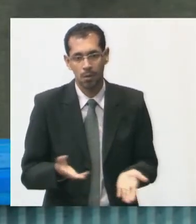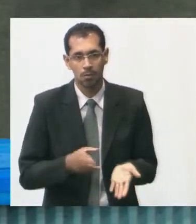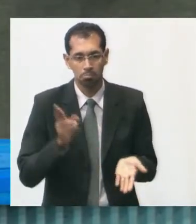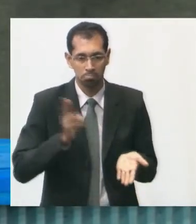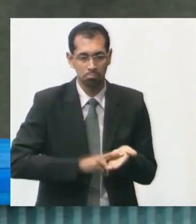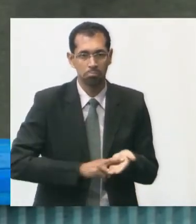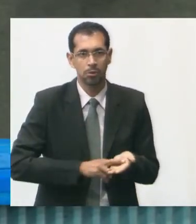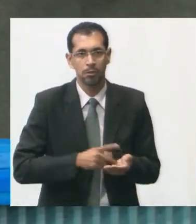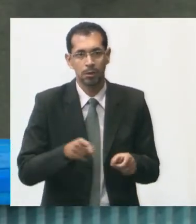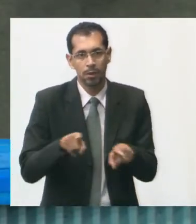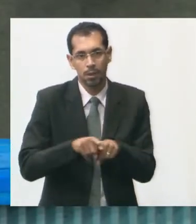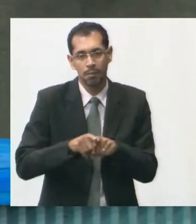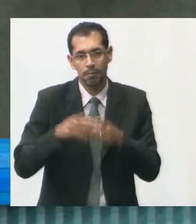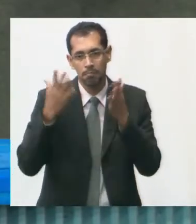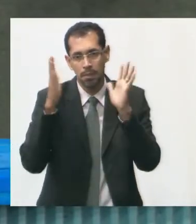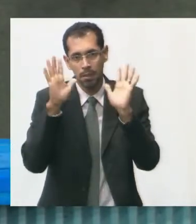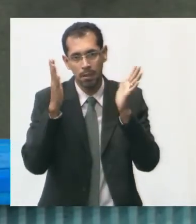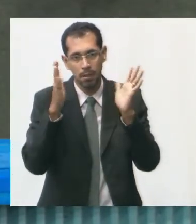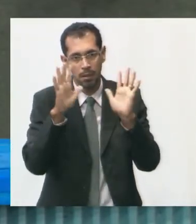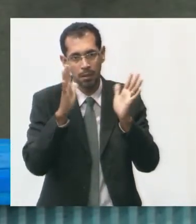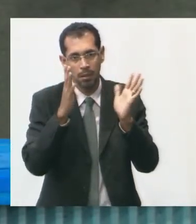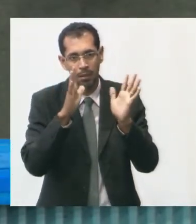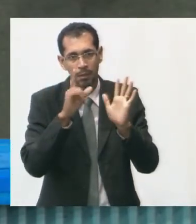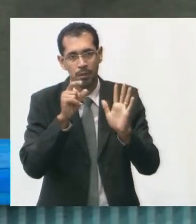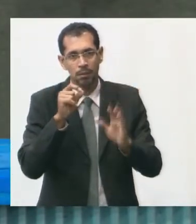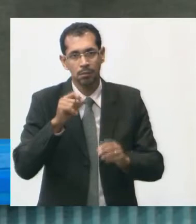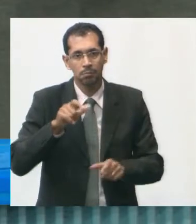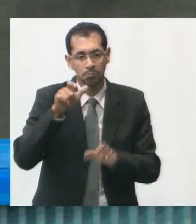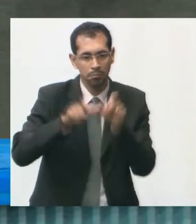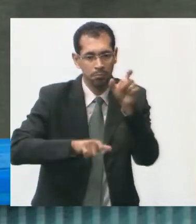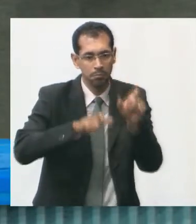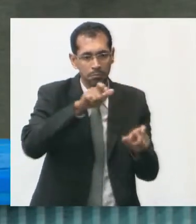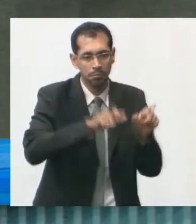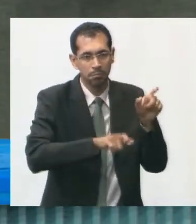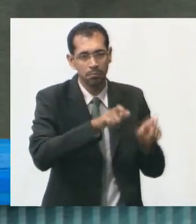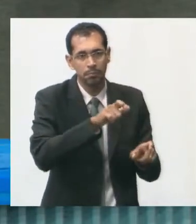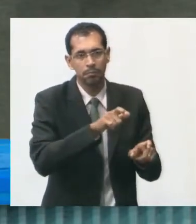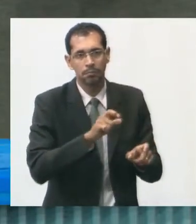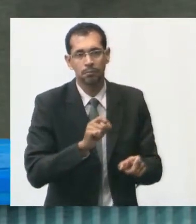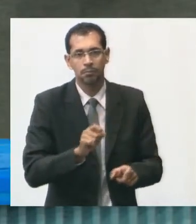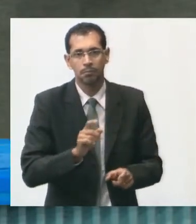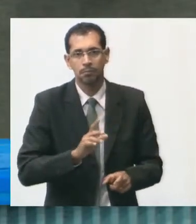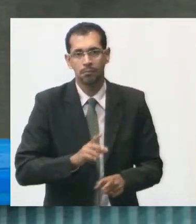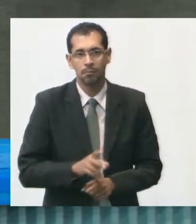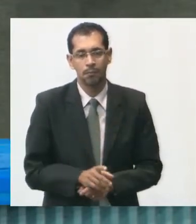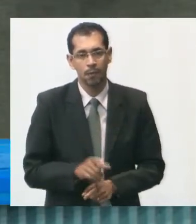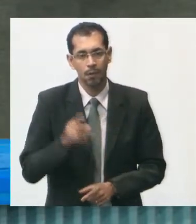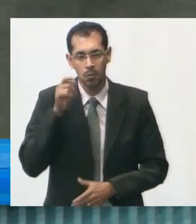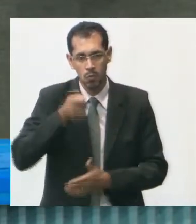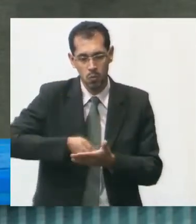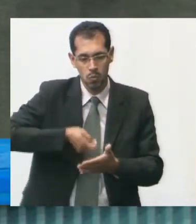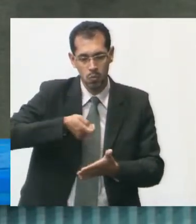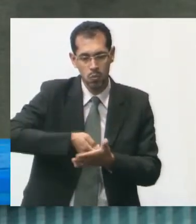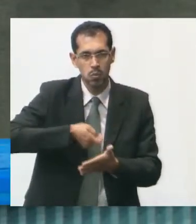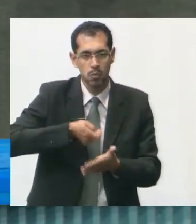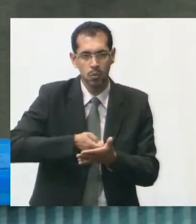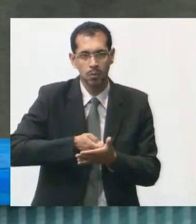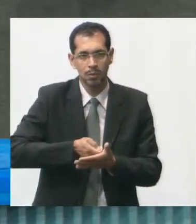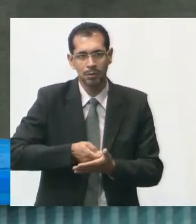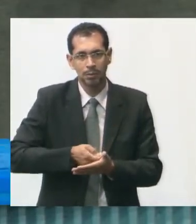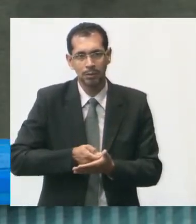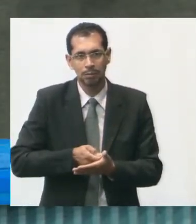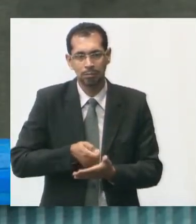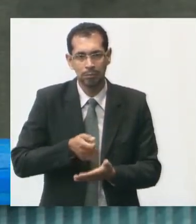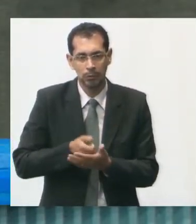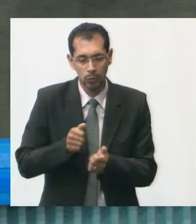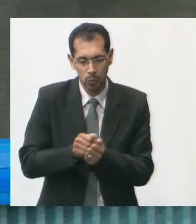parabéns, parabenizar também os atores, né, que lutaram junto à Prefeitura para que isso